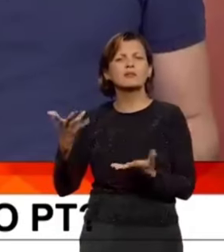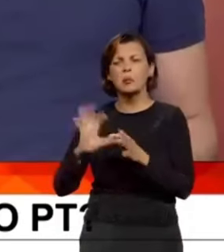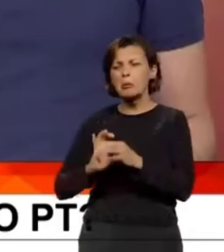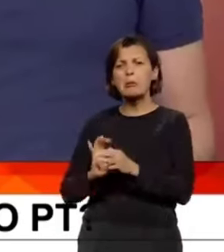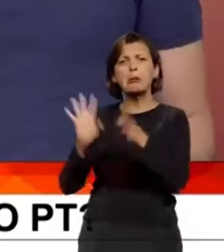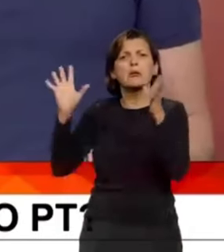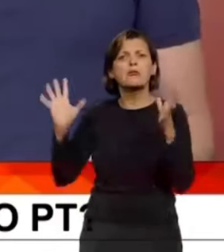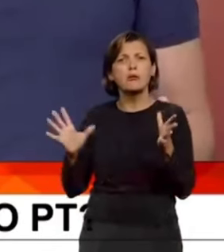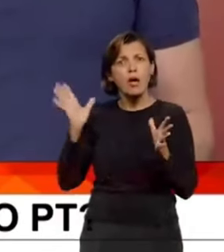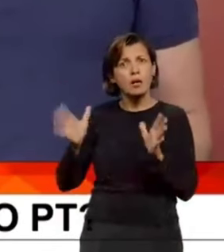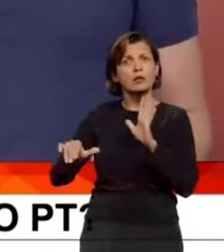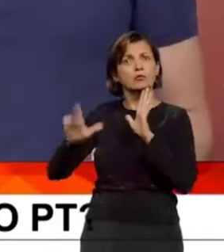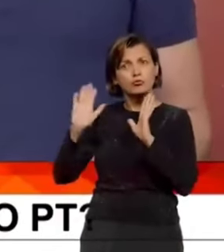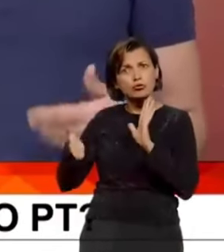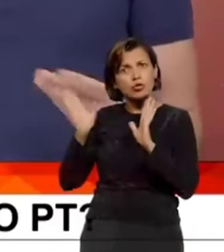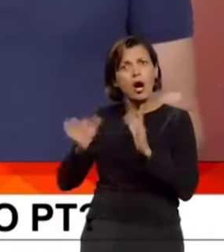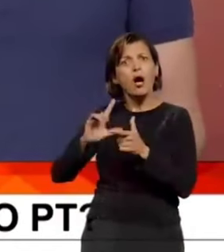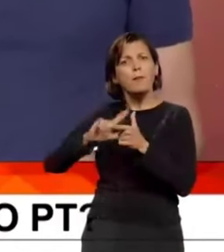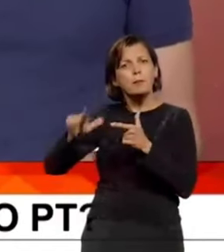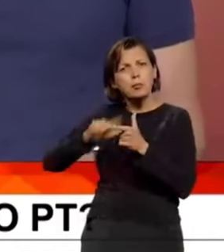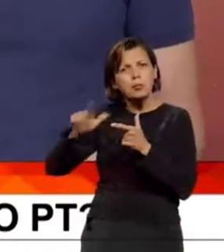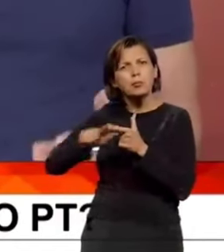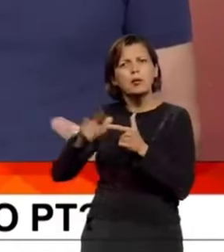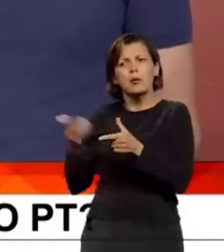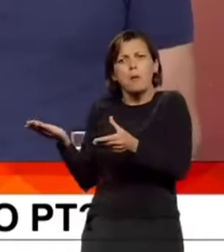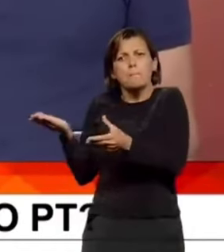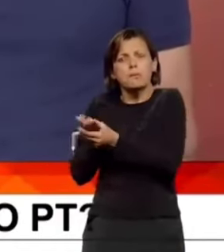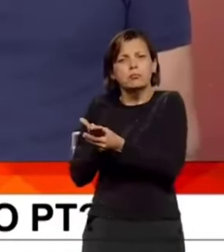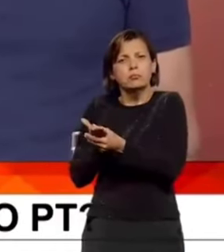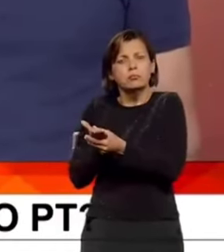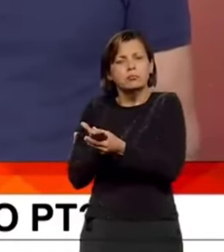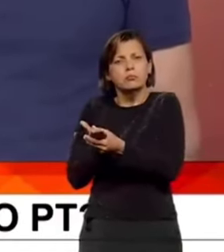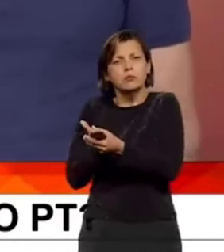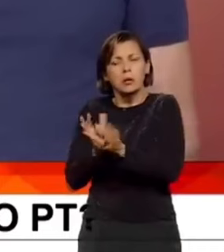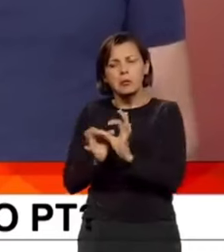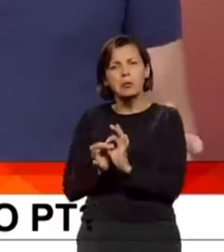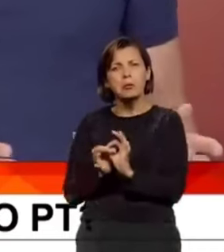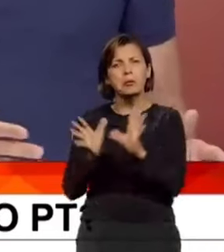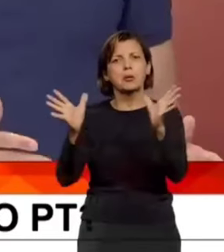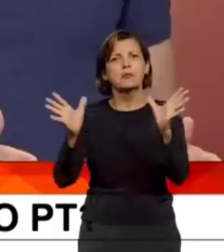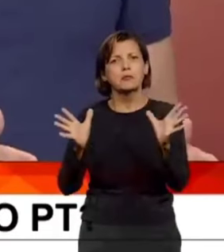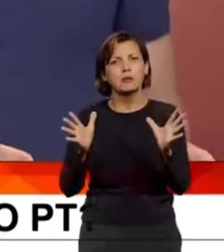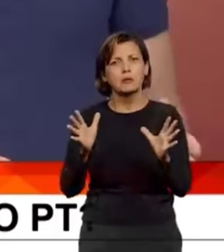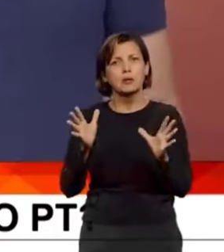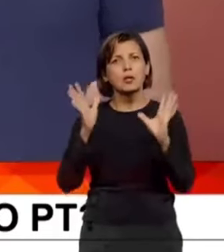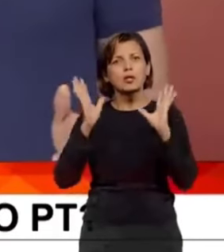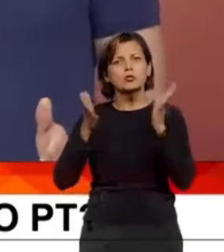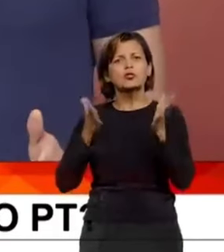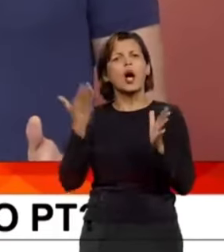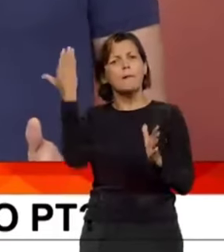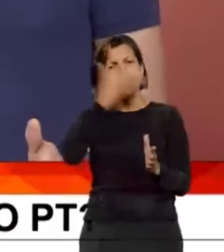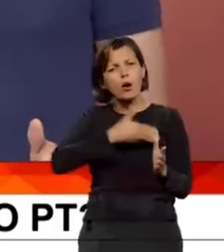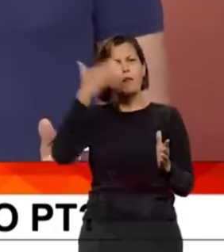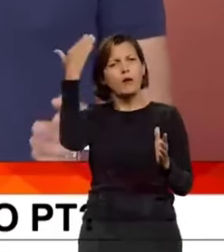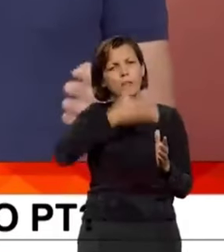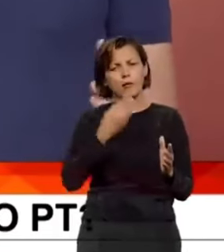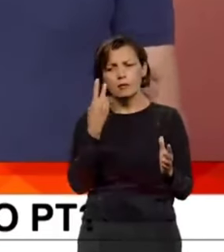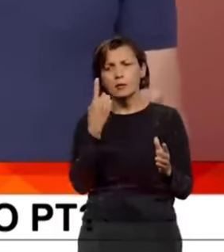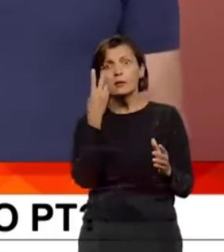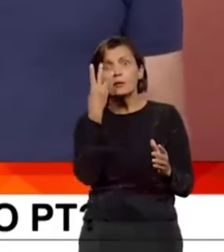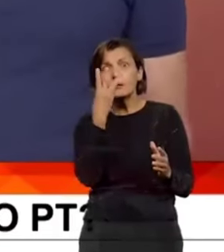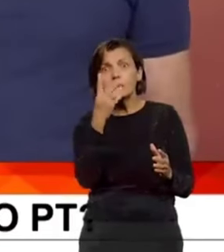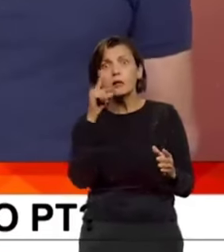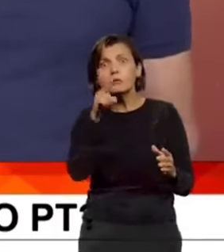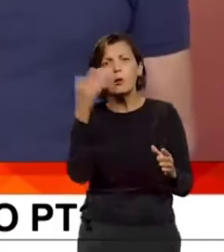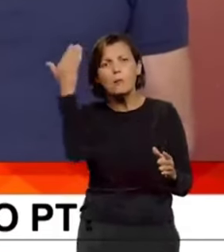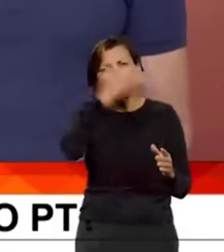que que aconteceu com essa diz condenação que eu nunca estudei isso nunca vi isso no mundo jurídico cara foi condenado com mais de 3 mil provas